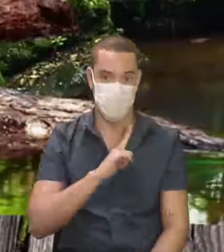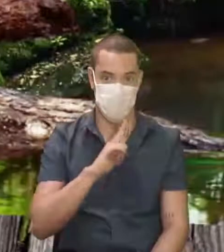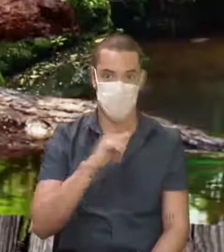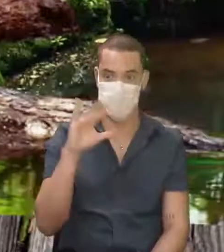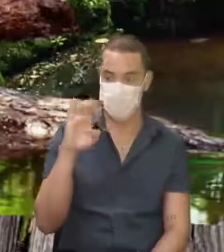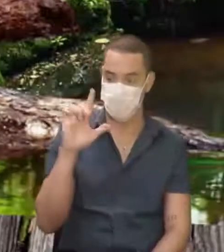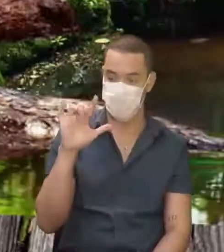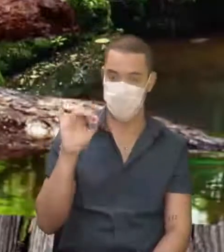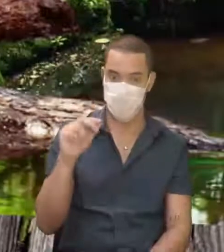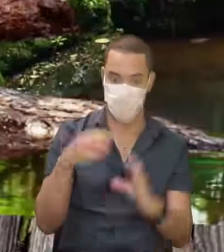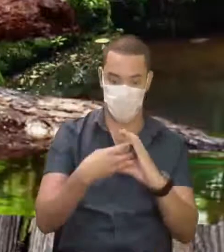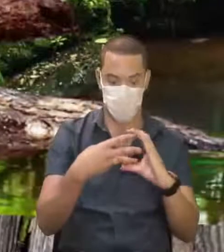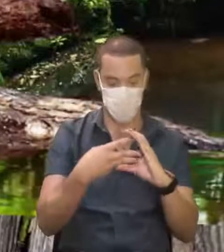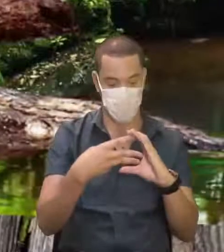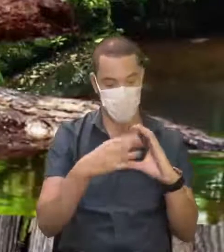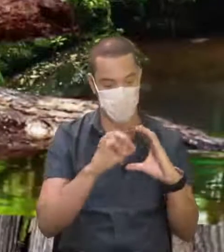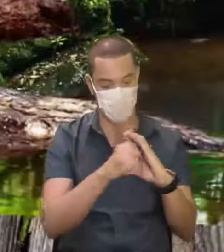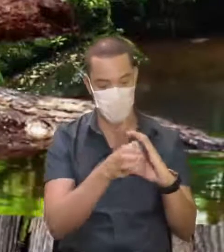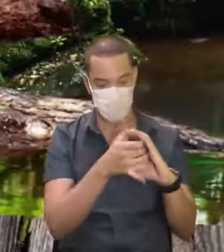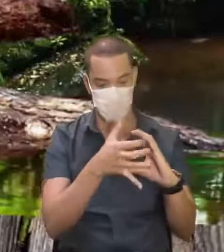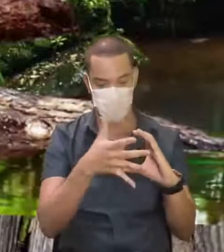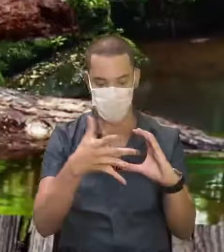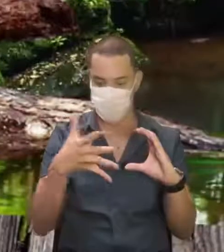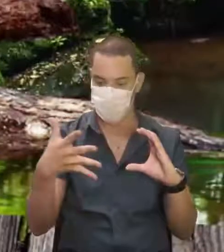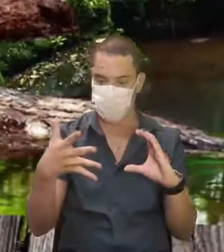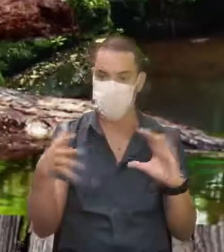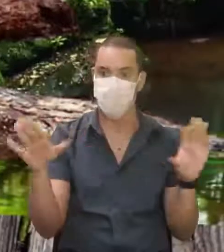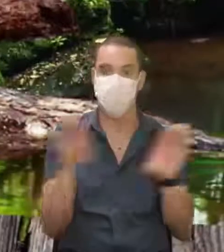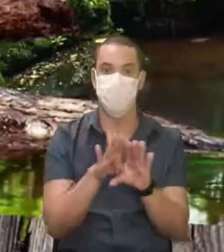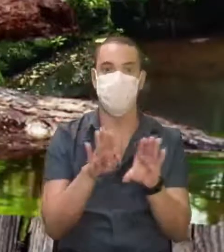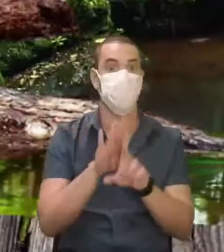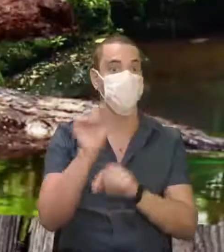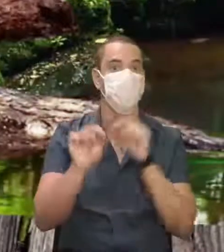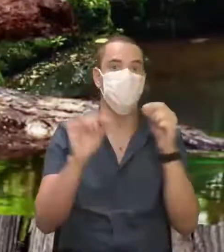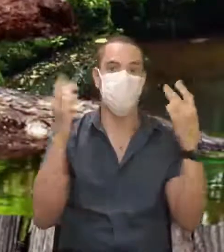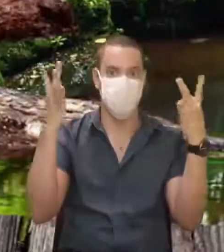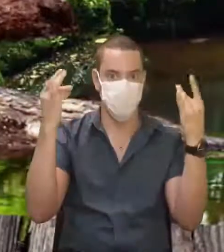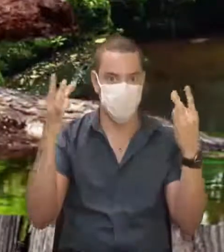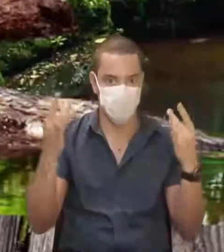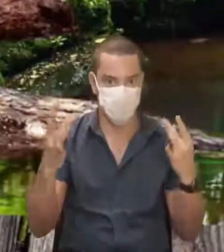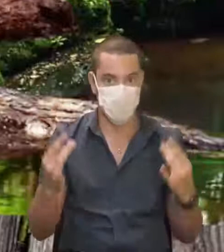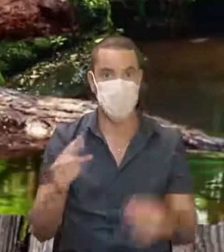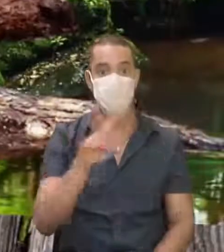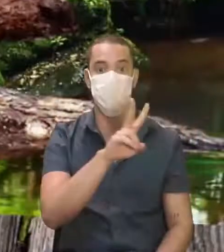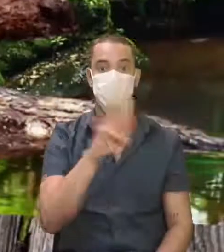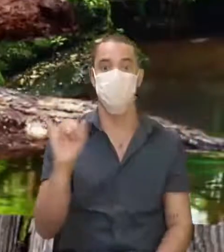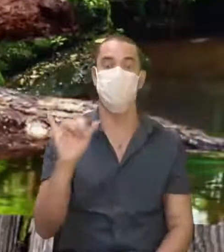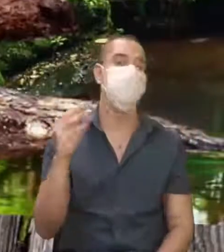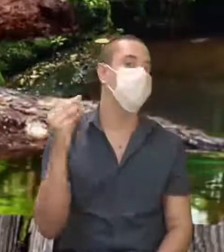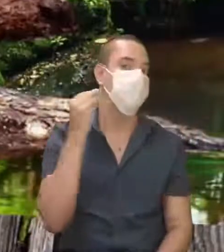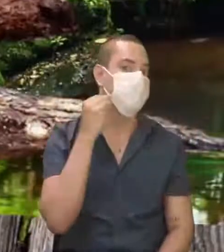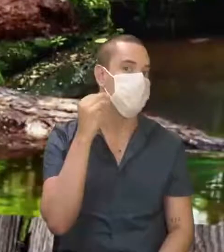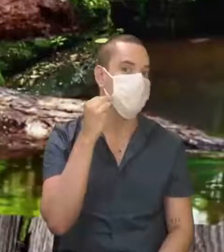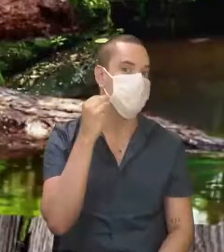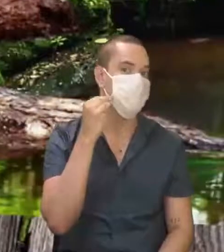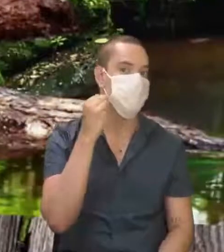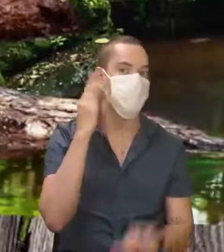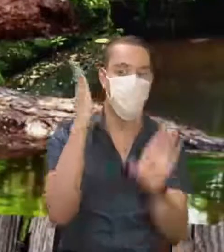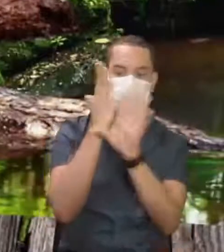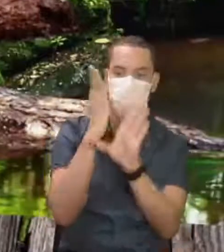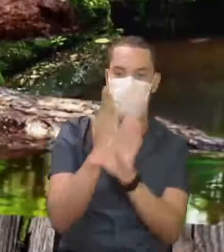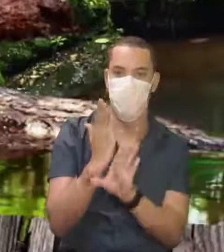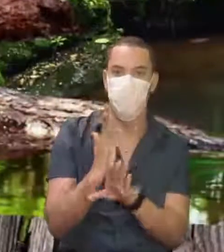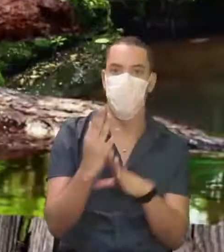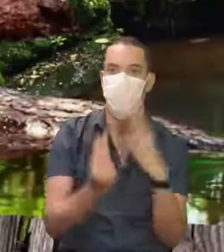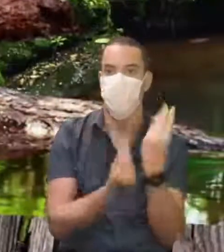aumento, tá? Ela vai crescer. E, detalhe, ela vai tentar identificar se